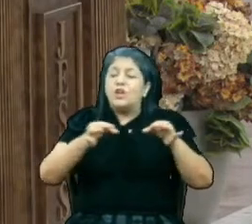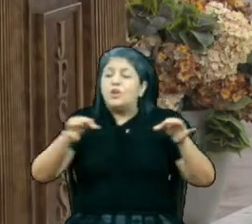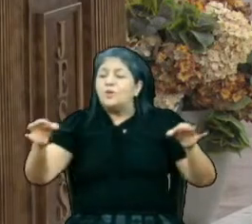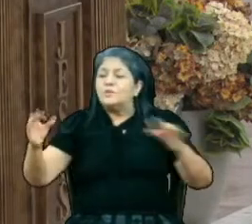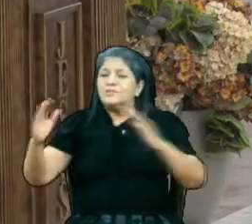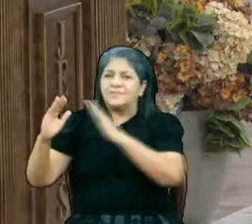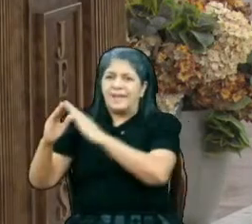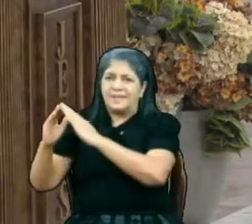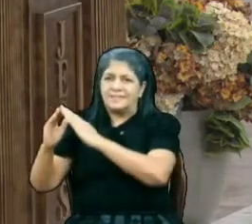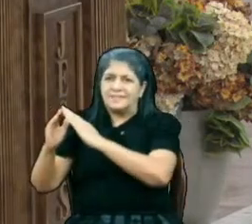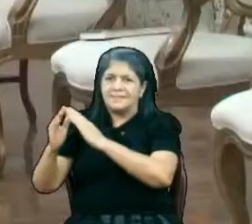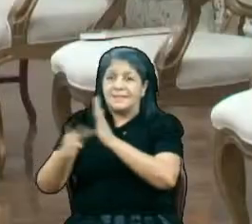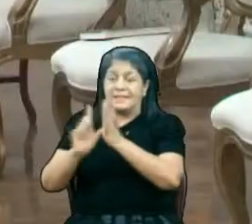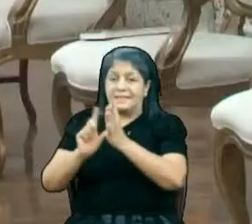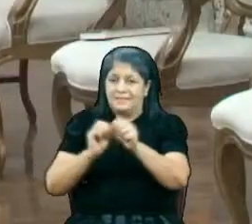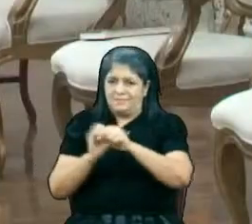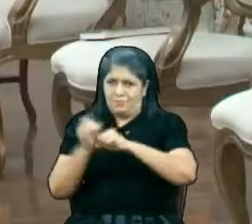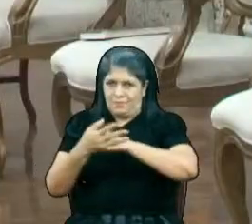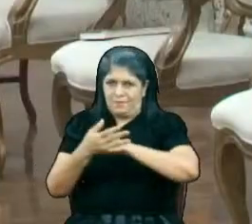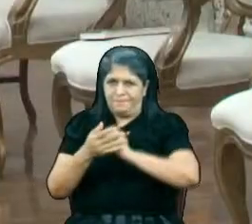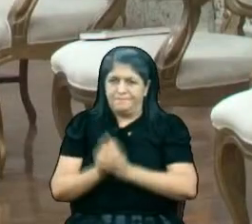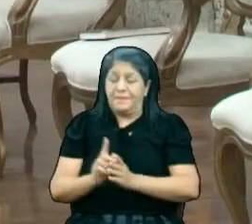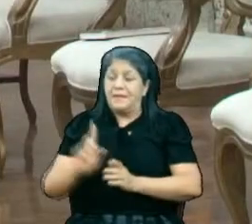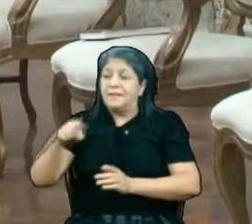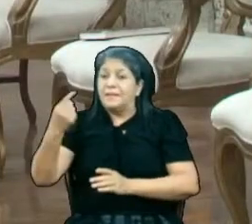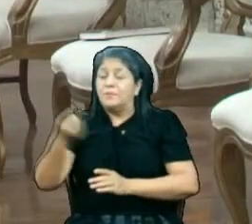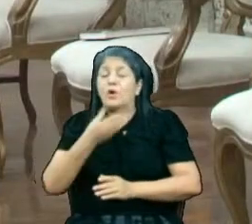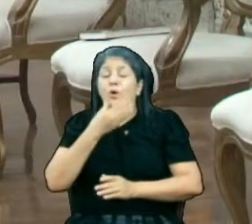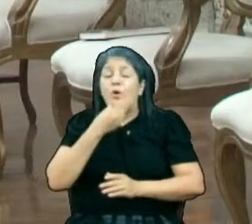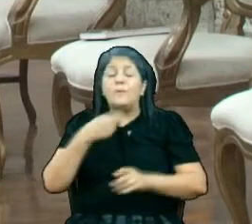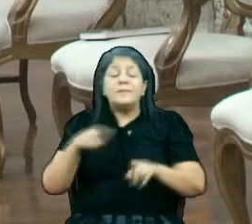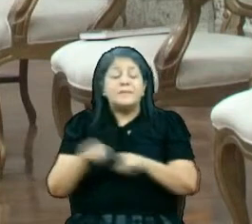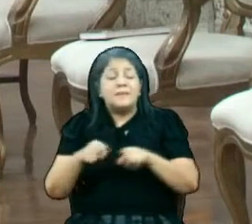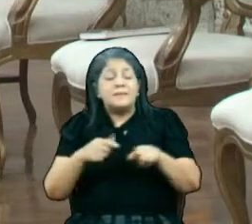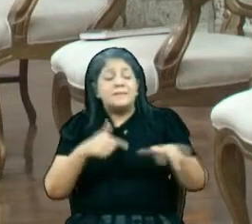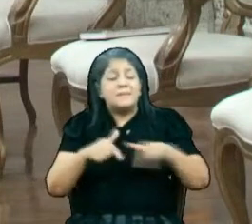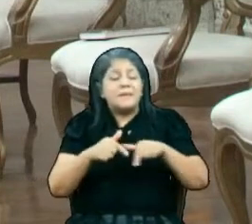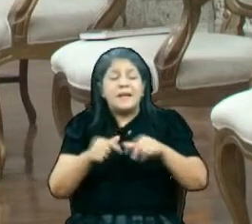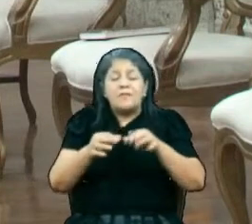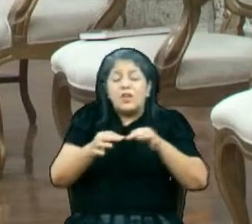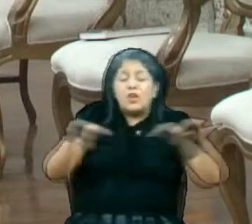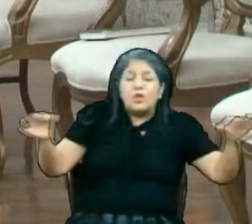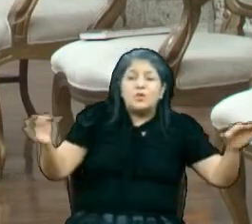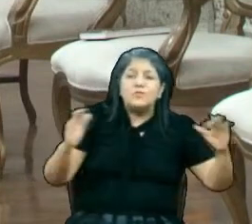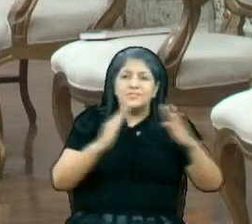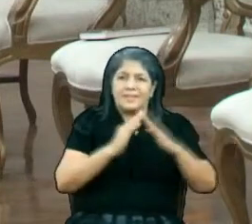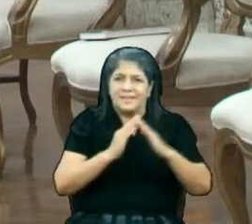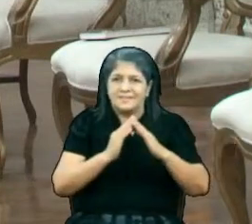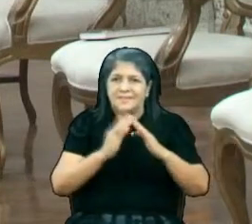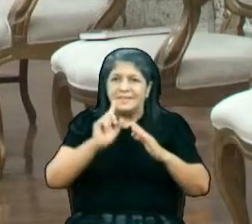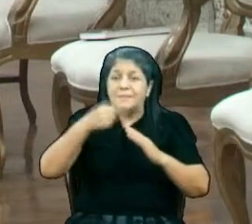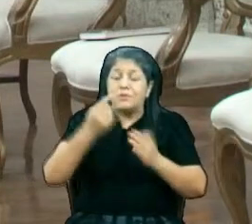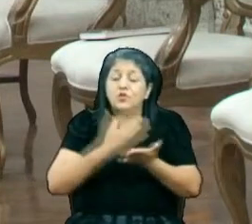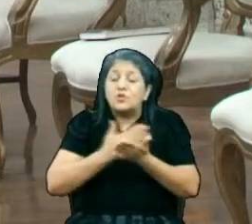esvaiu-se e muitos vieram a separação no meio da pandemia se perderam